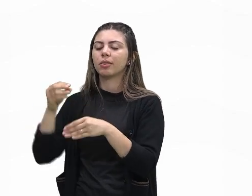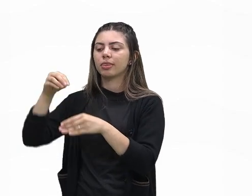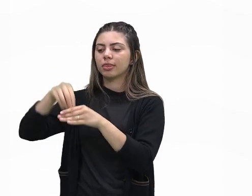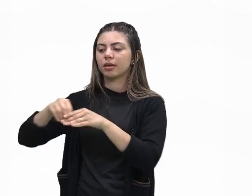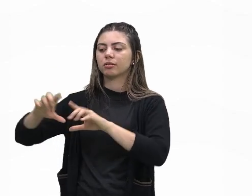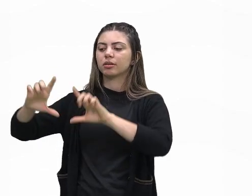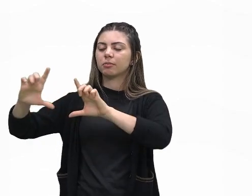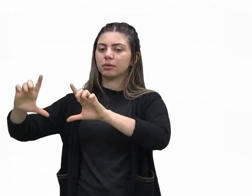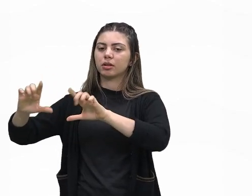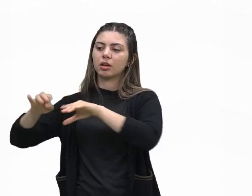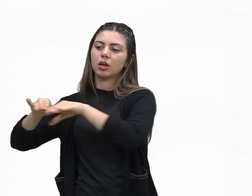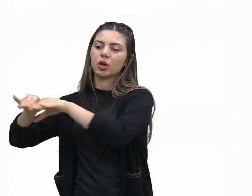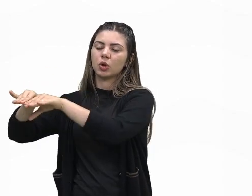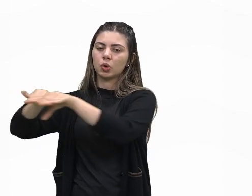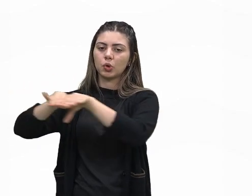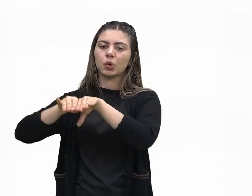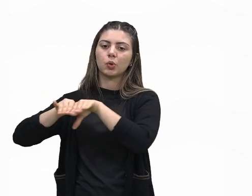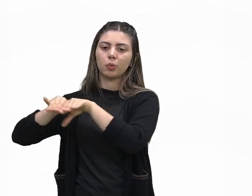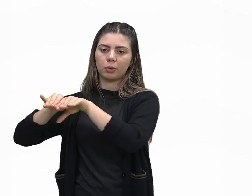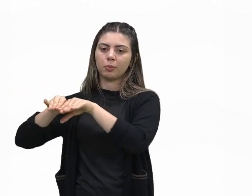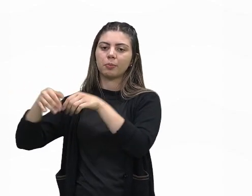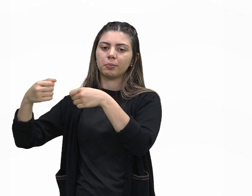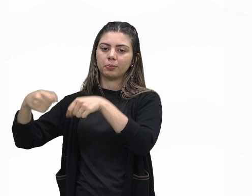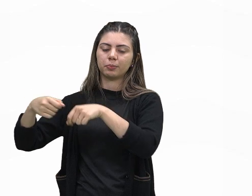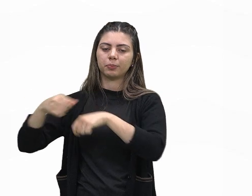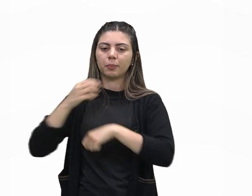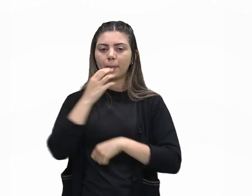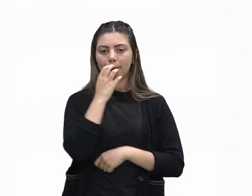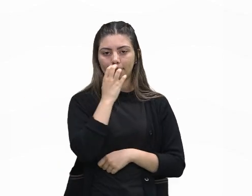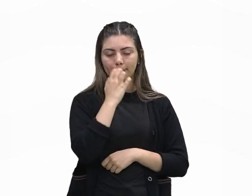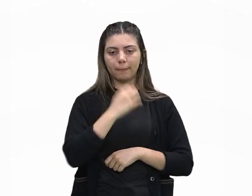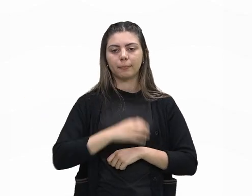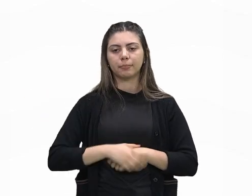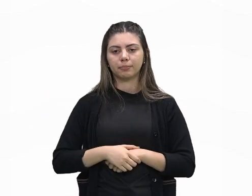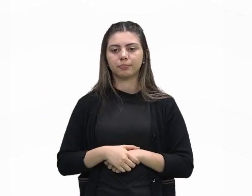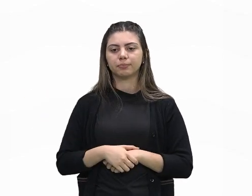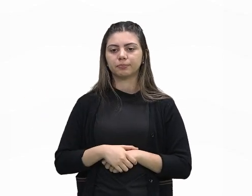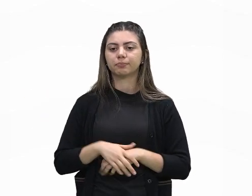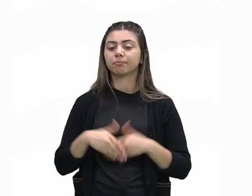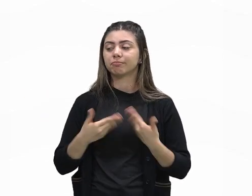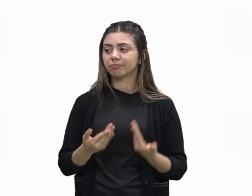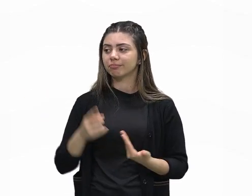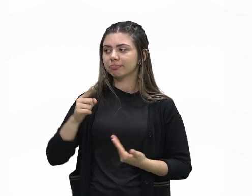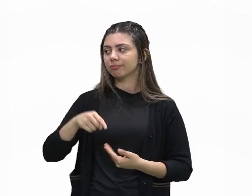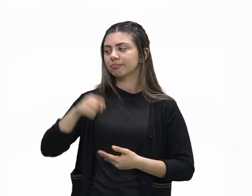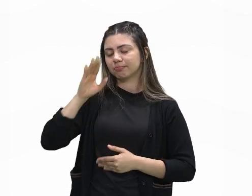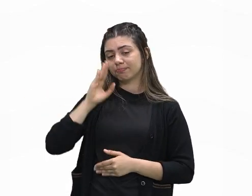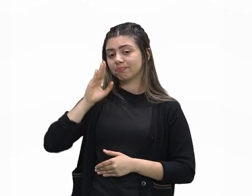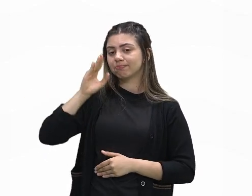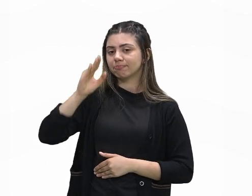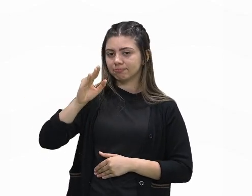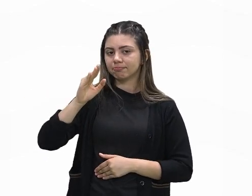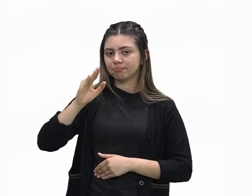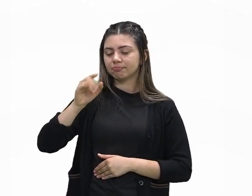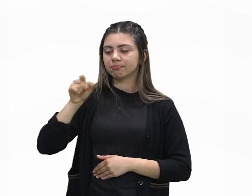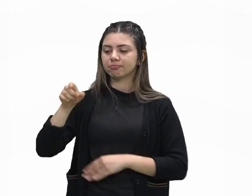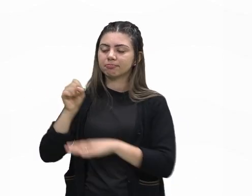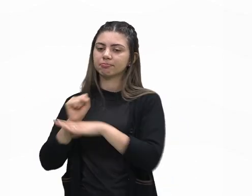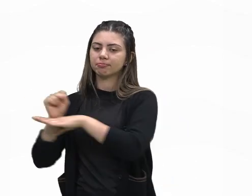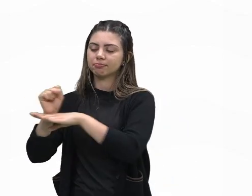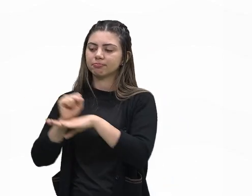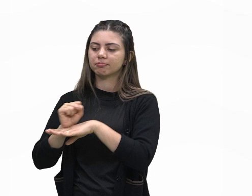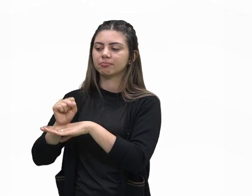essa distribuição seja a mais igualitária possível, né? Então, esse é o ponto aí positivo, né, do